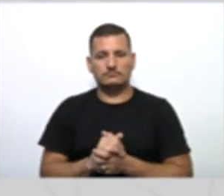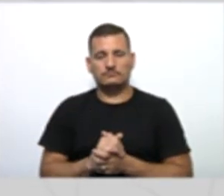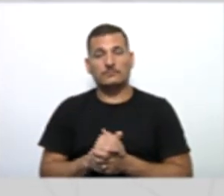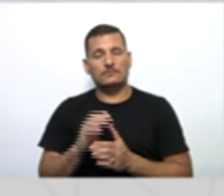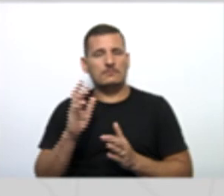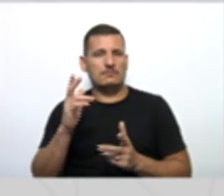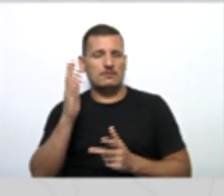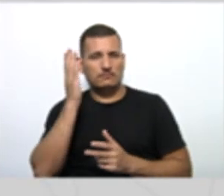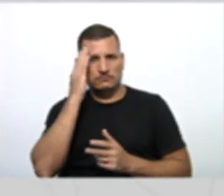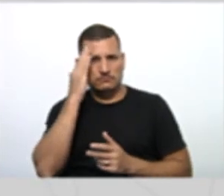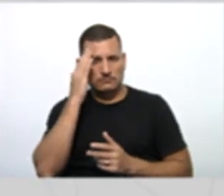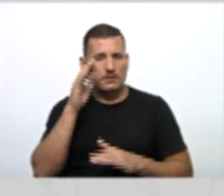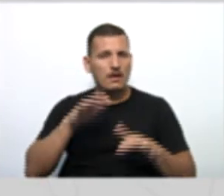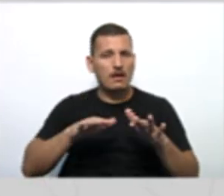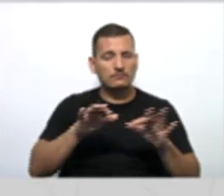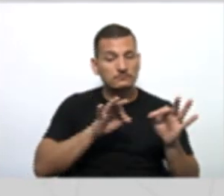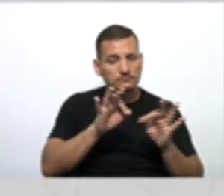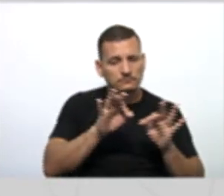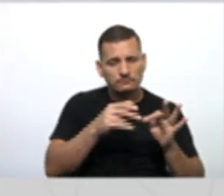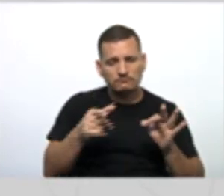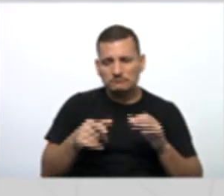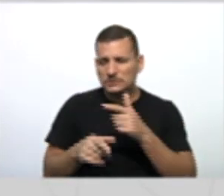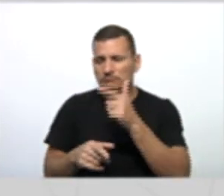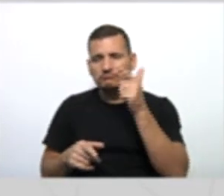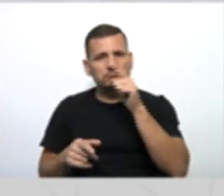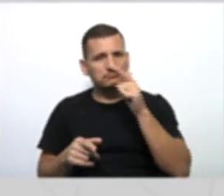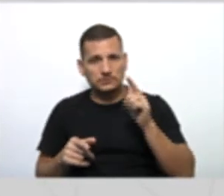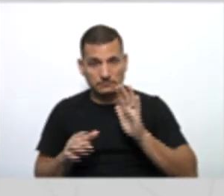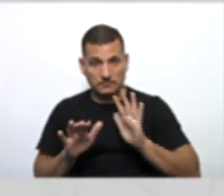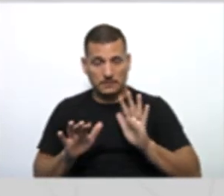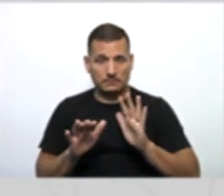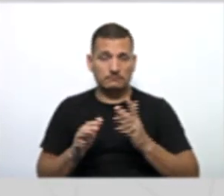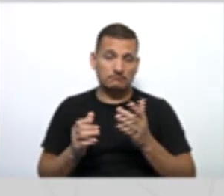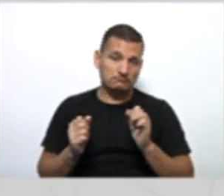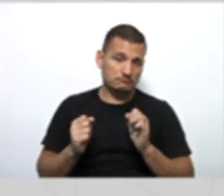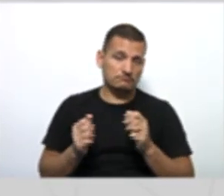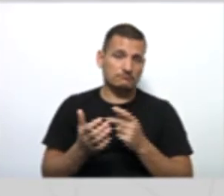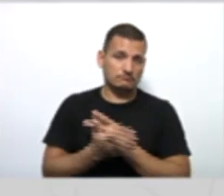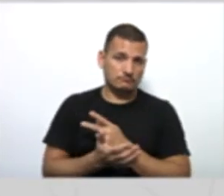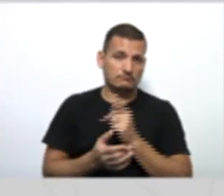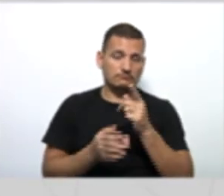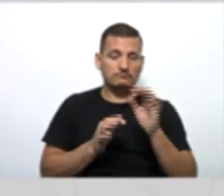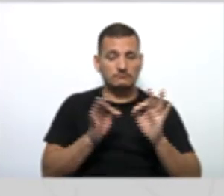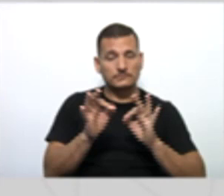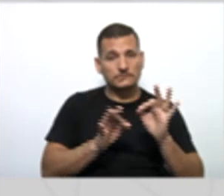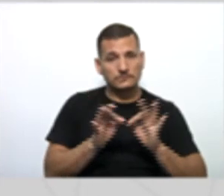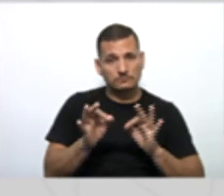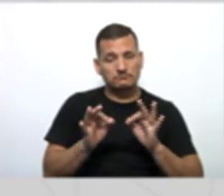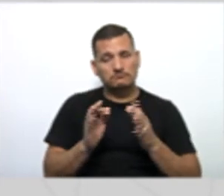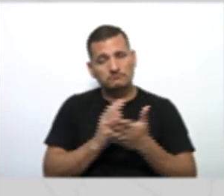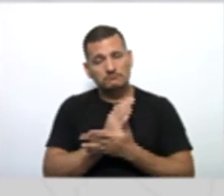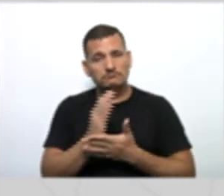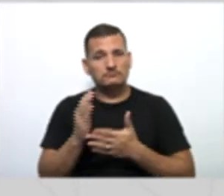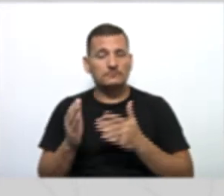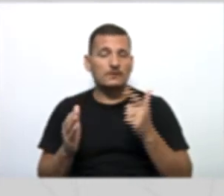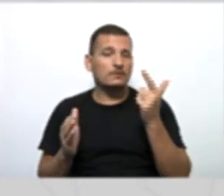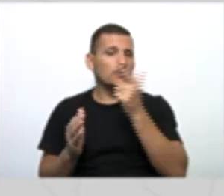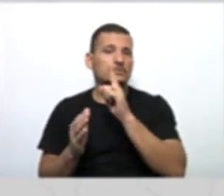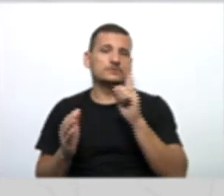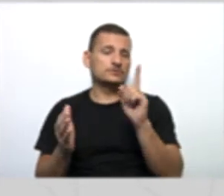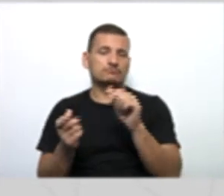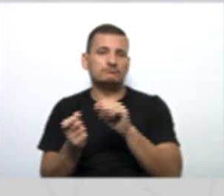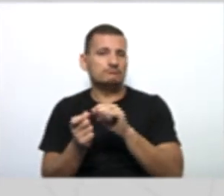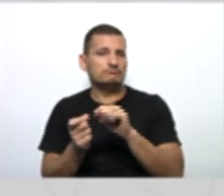nós sabemos, nem tudo aquilo que a gente planeja, a gente consegue executar. Pode acontecer de você ter planejado algo e de você não ter